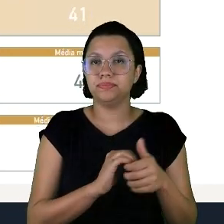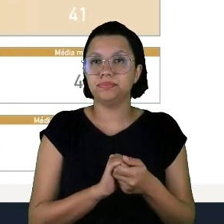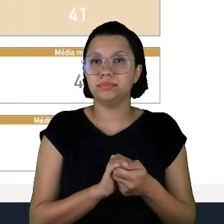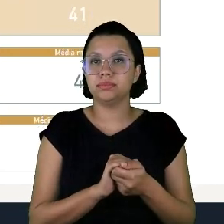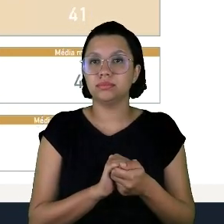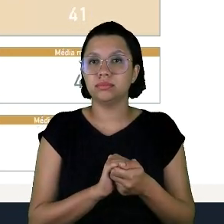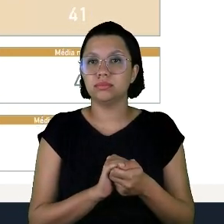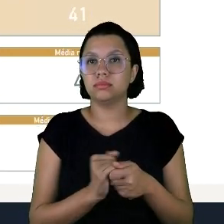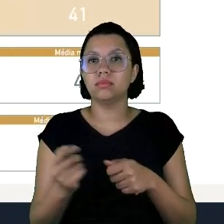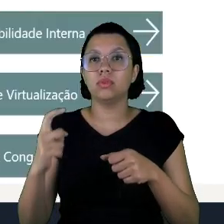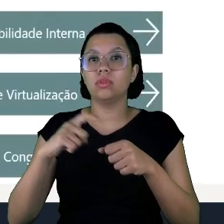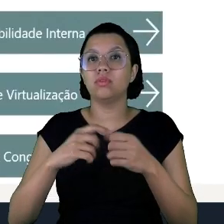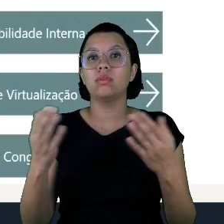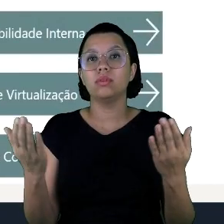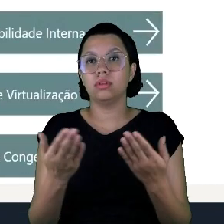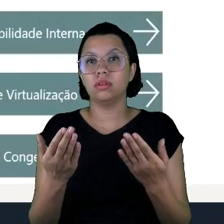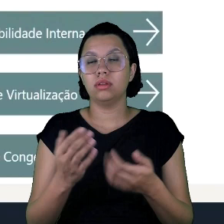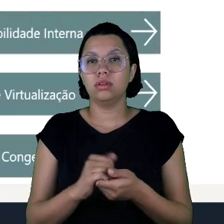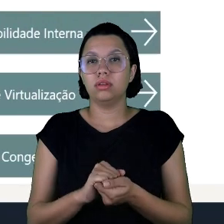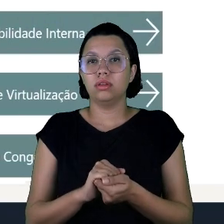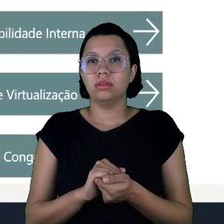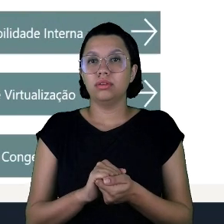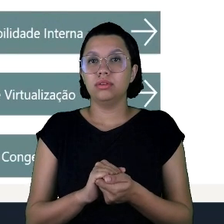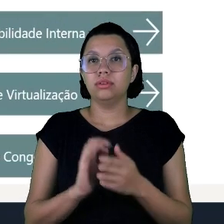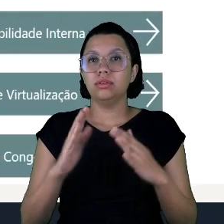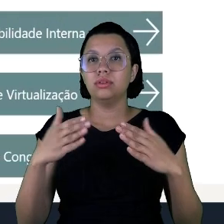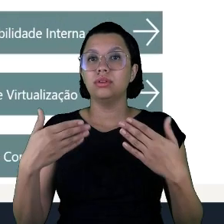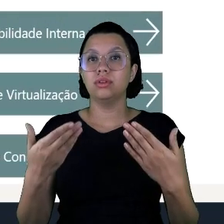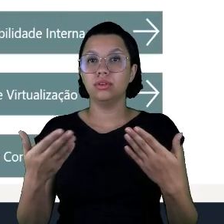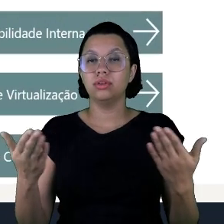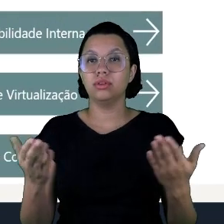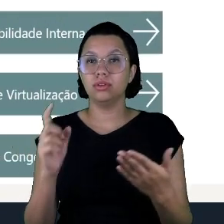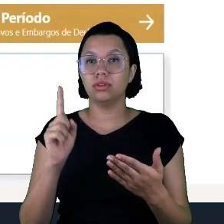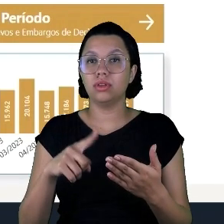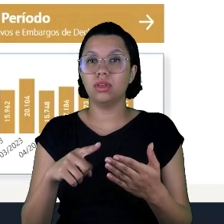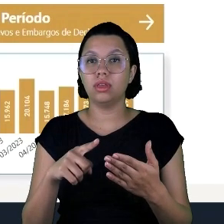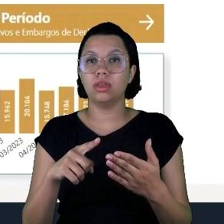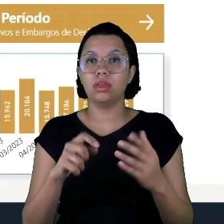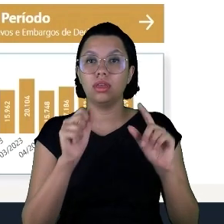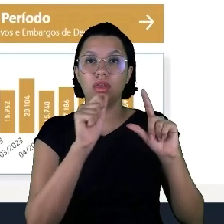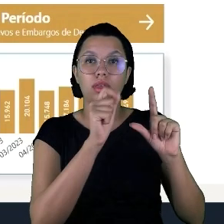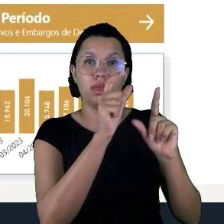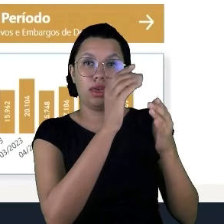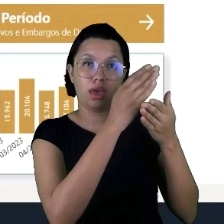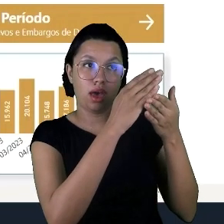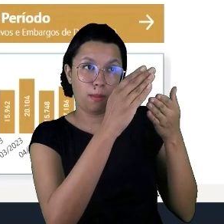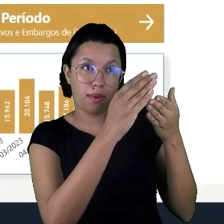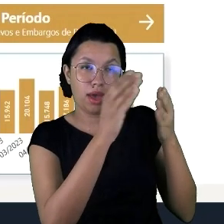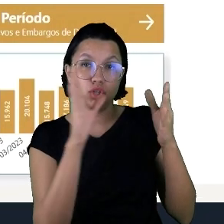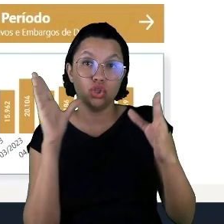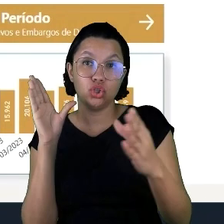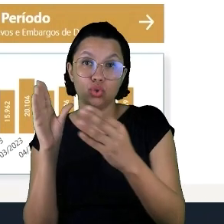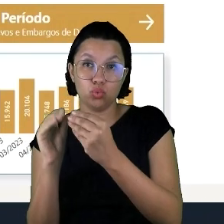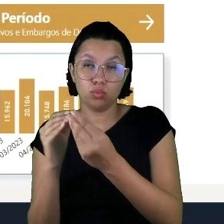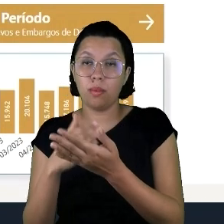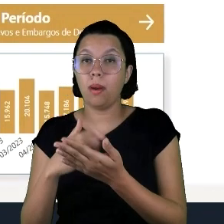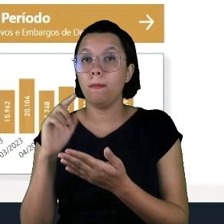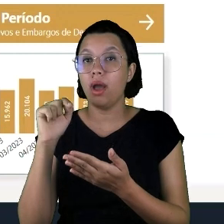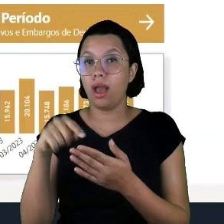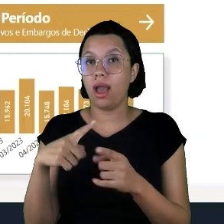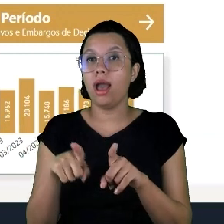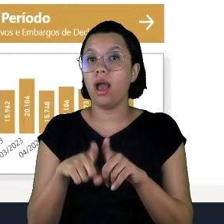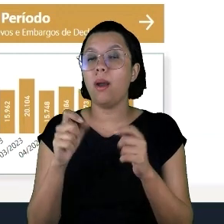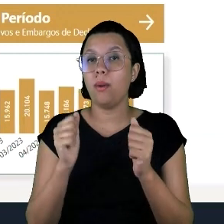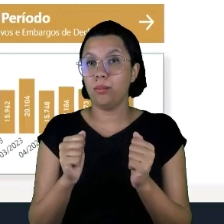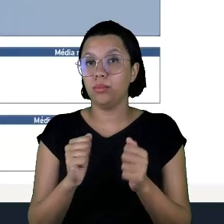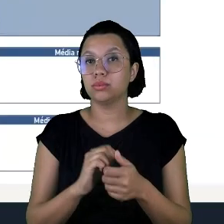relatórios. Bom, voltando aqui no resumo. Então, essa daqui é a aba resumo, que também está disponível, e a